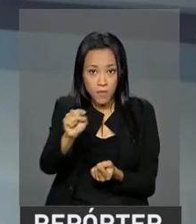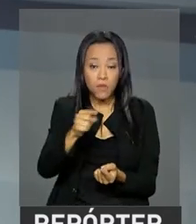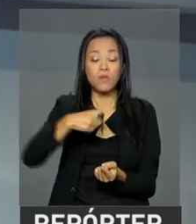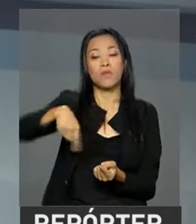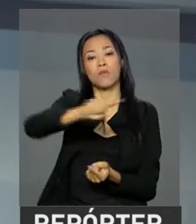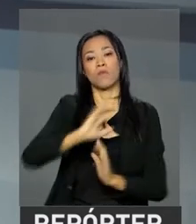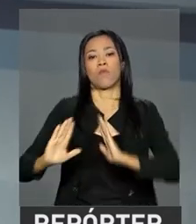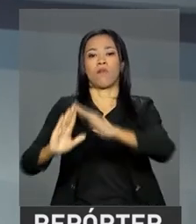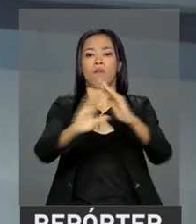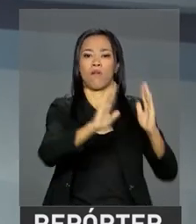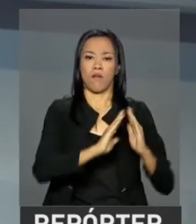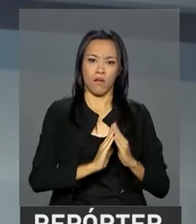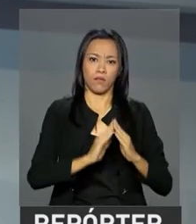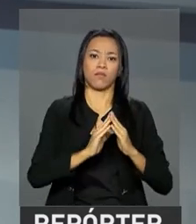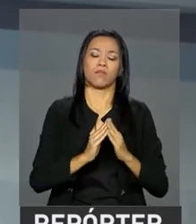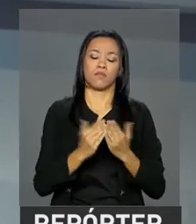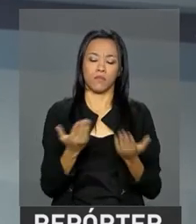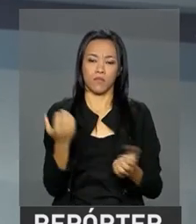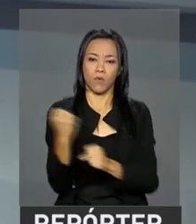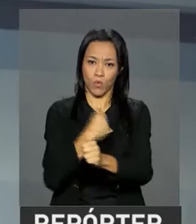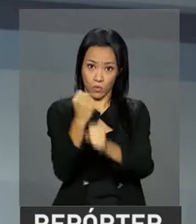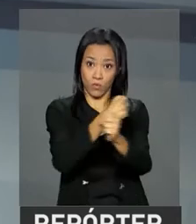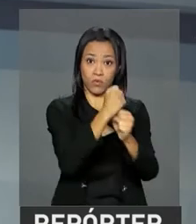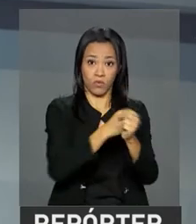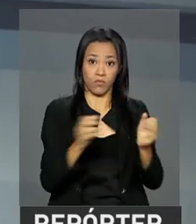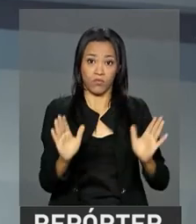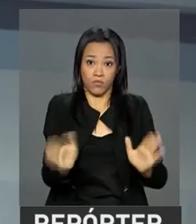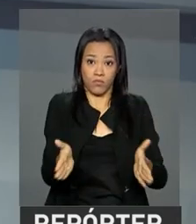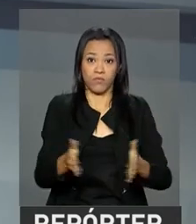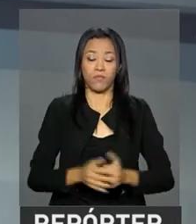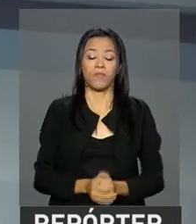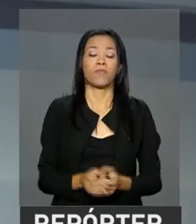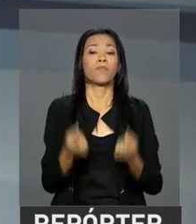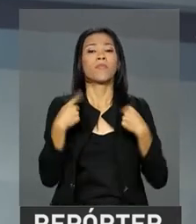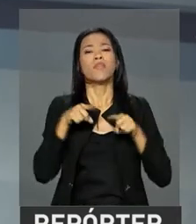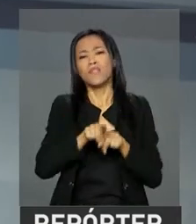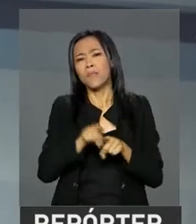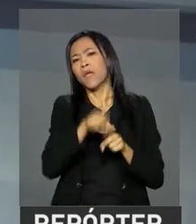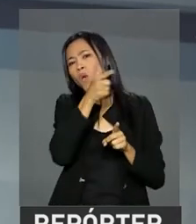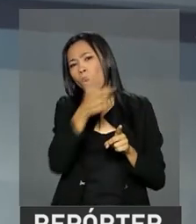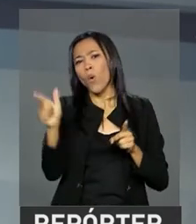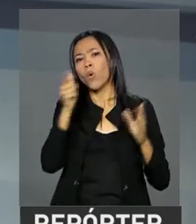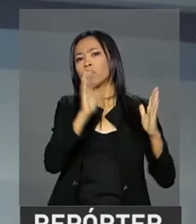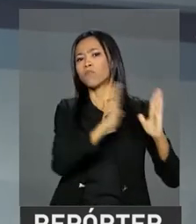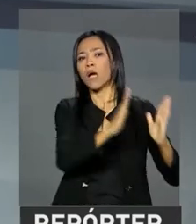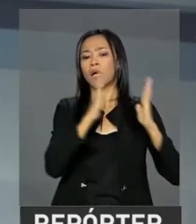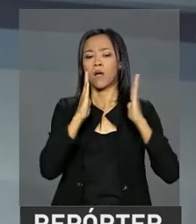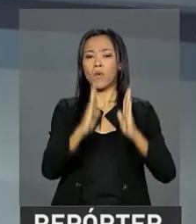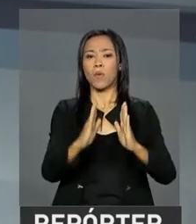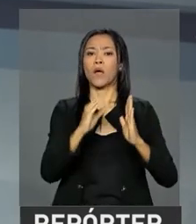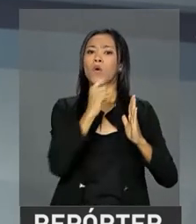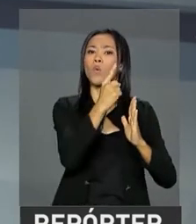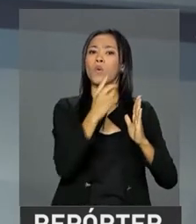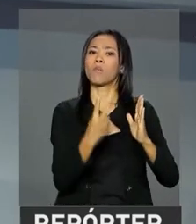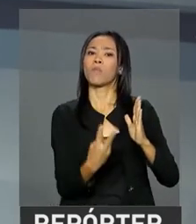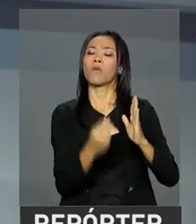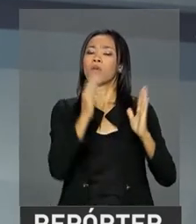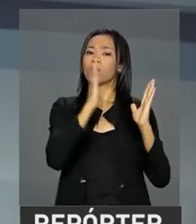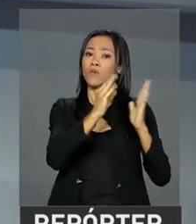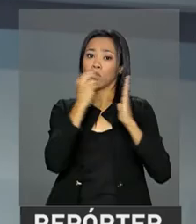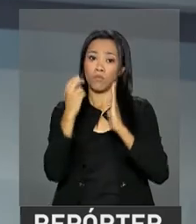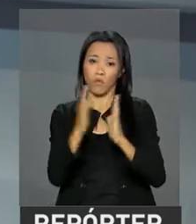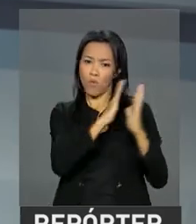1 do programa do Minha Casa Minha Vida e das demais faixas do programa 1,5, 2 e 3,